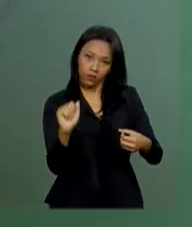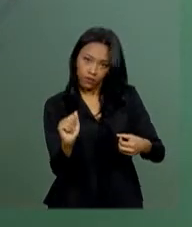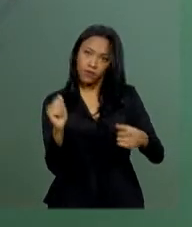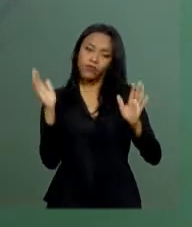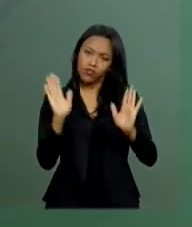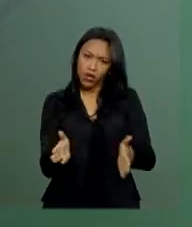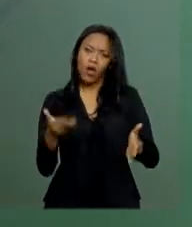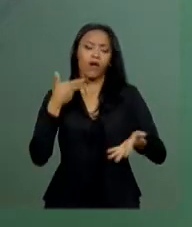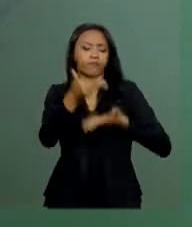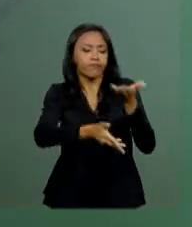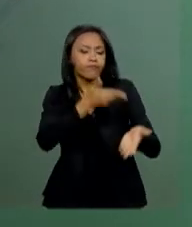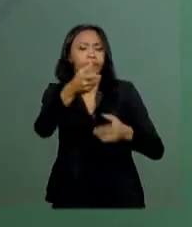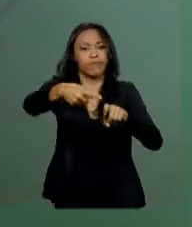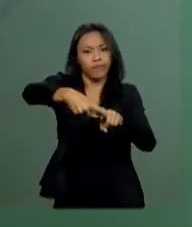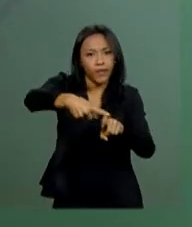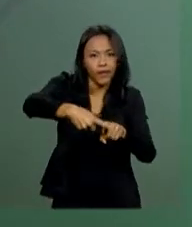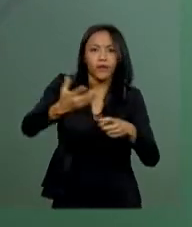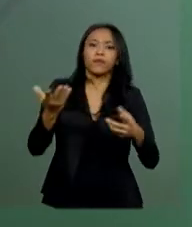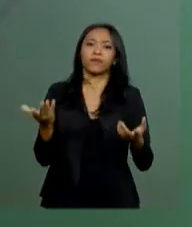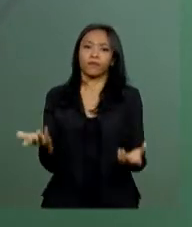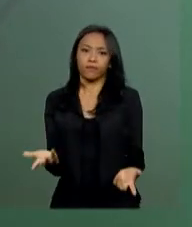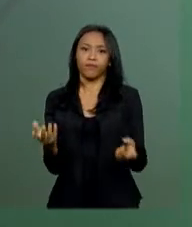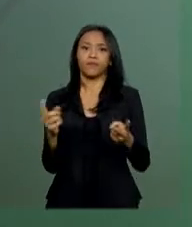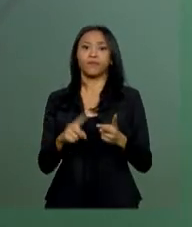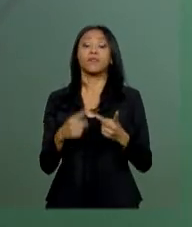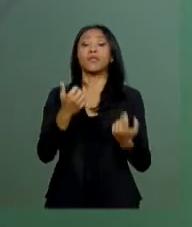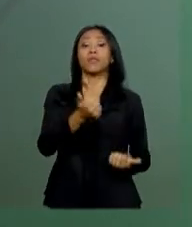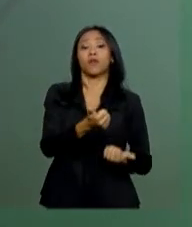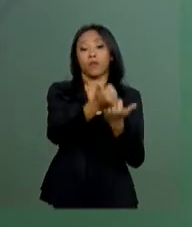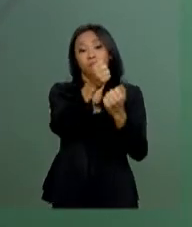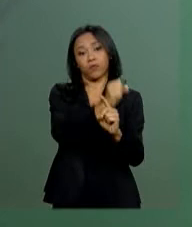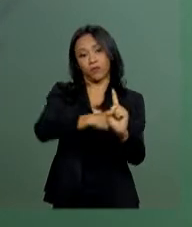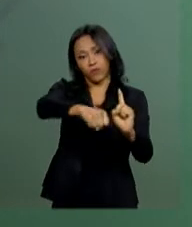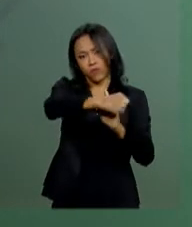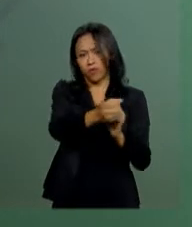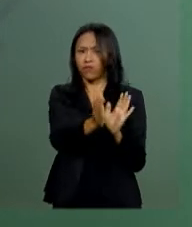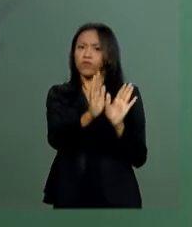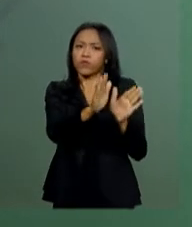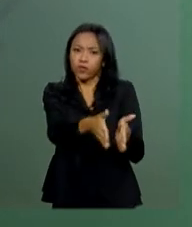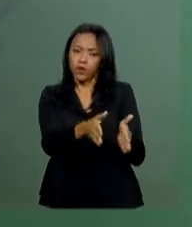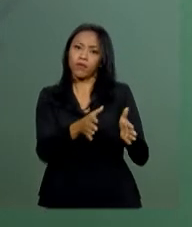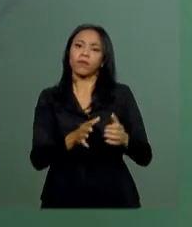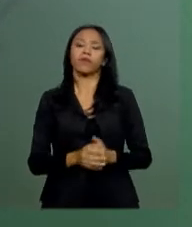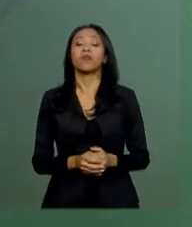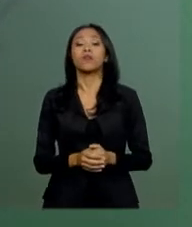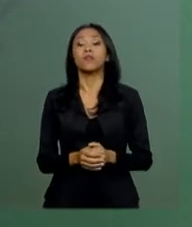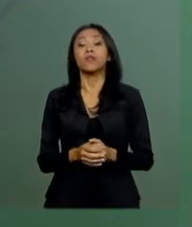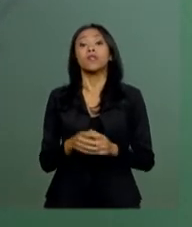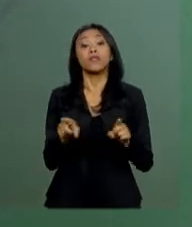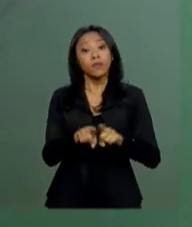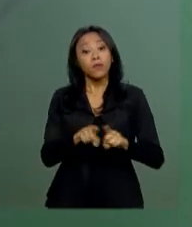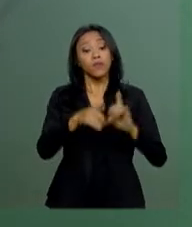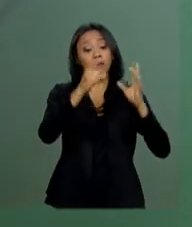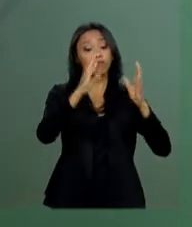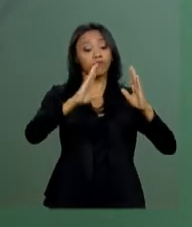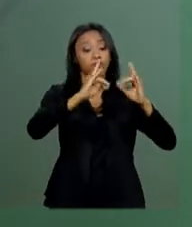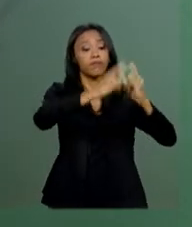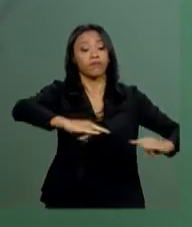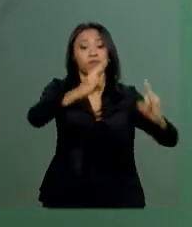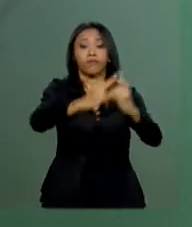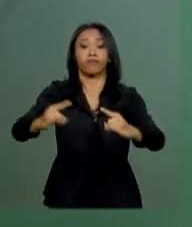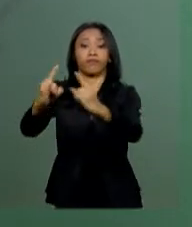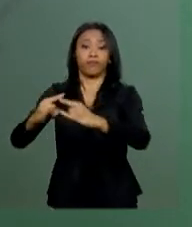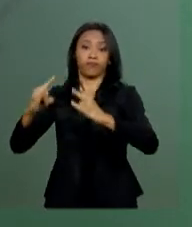atendimento médico e assistência social em abrigos que